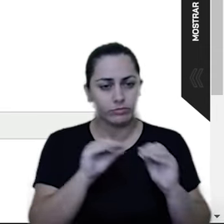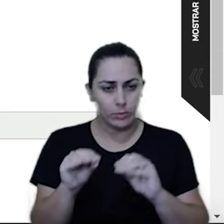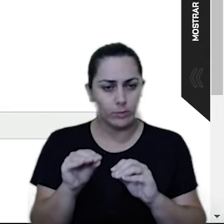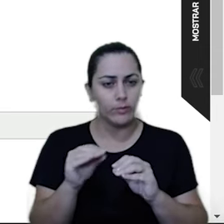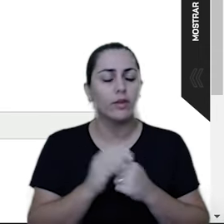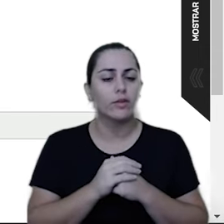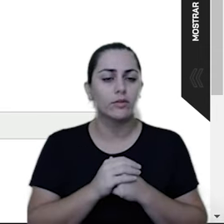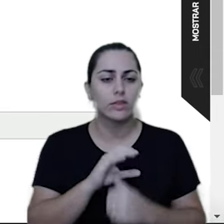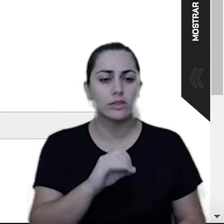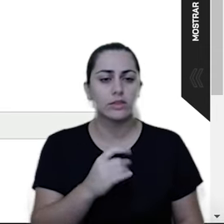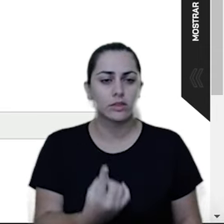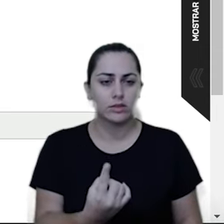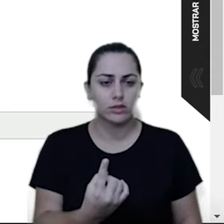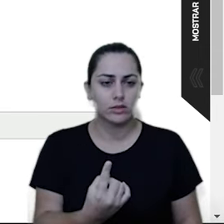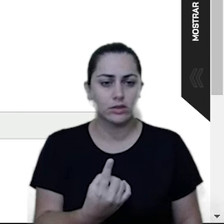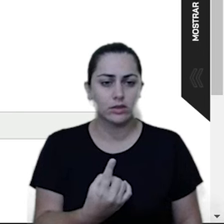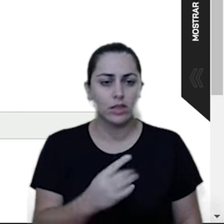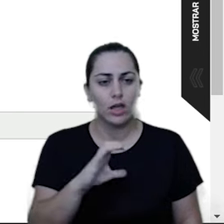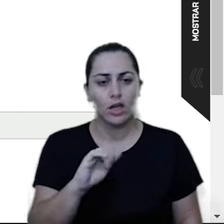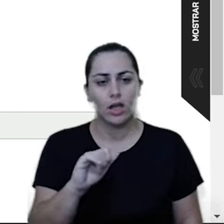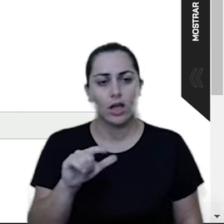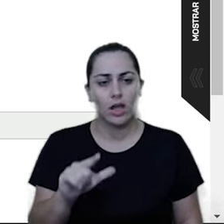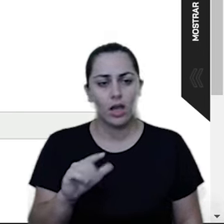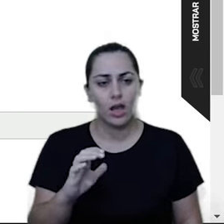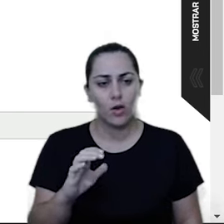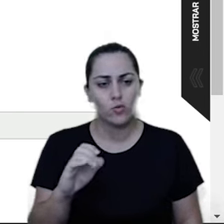pra gente 01 calça